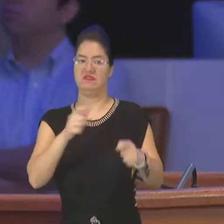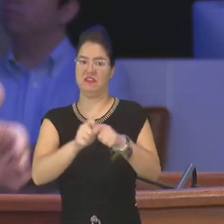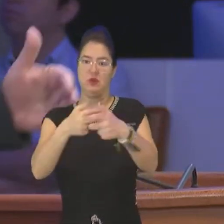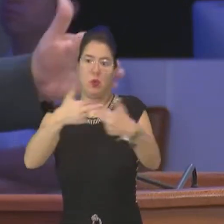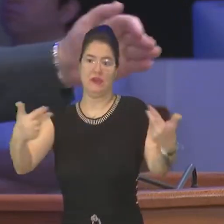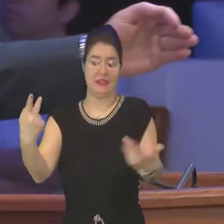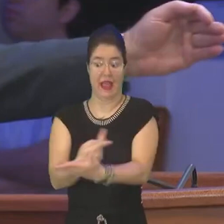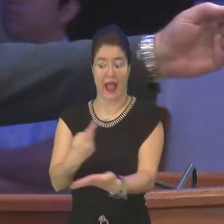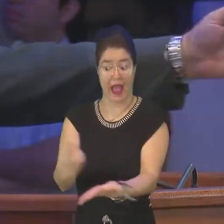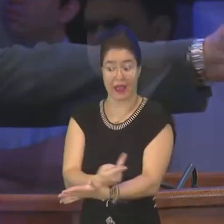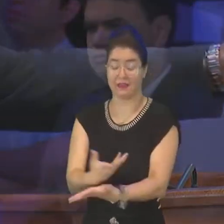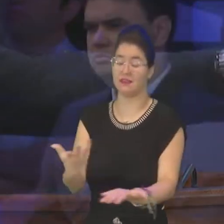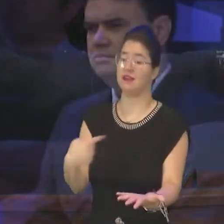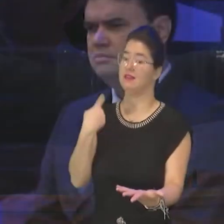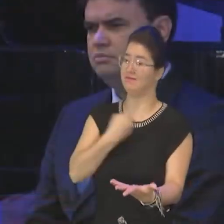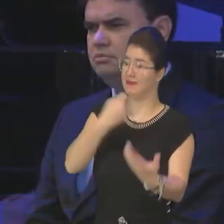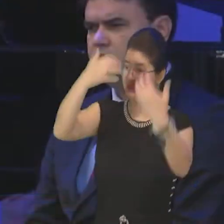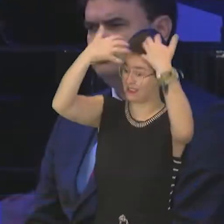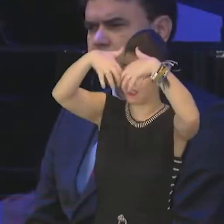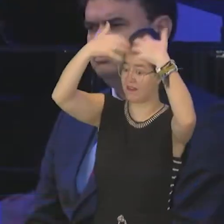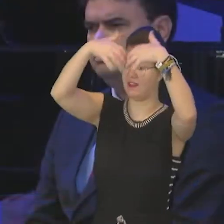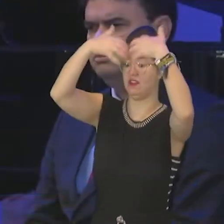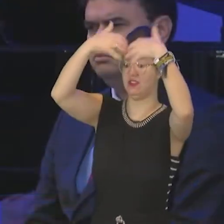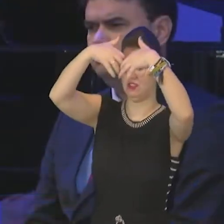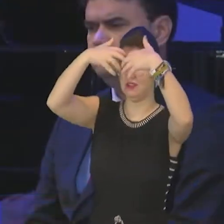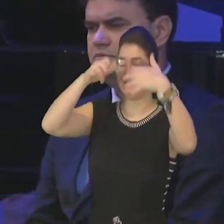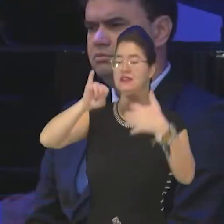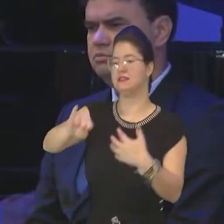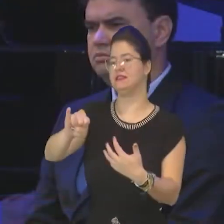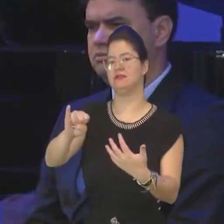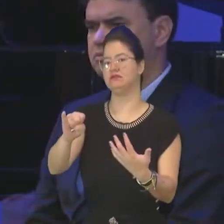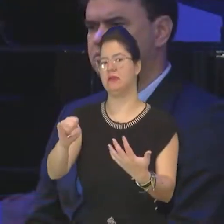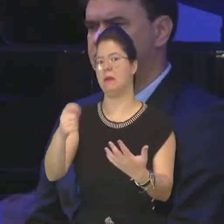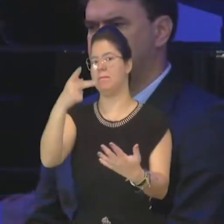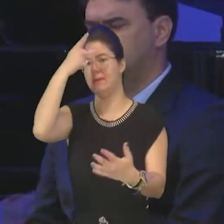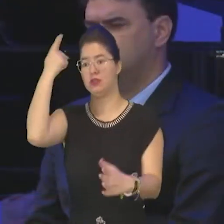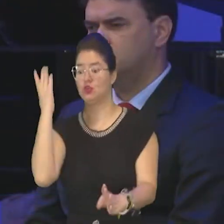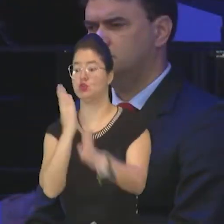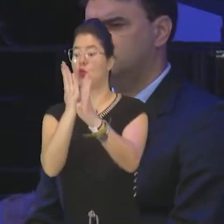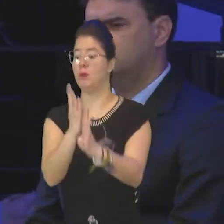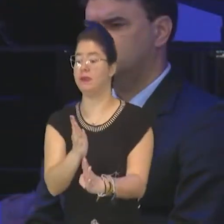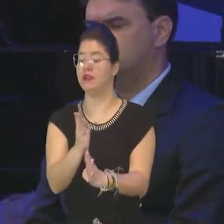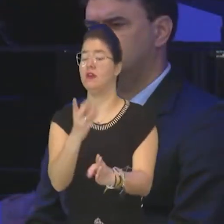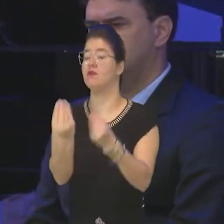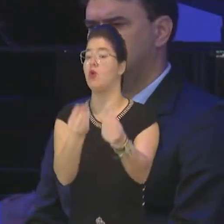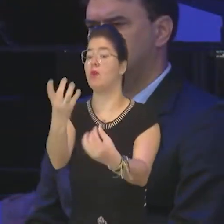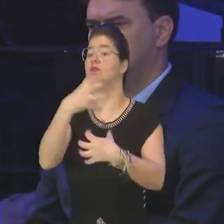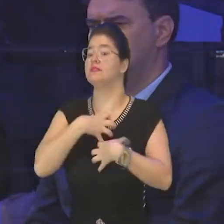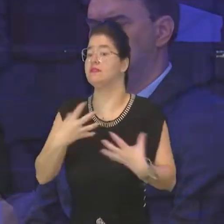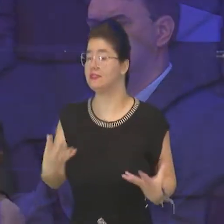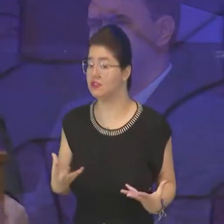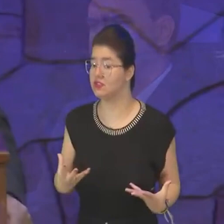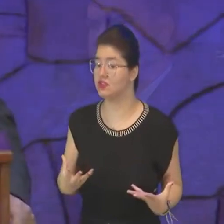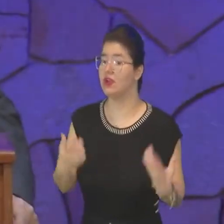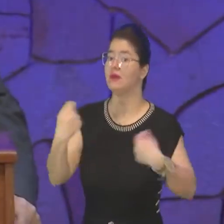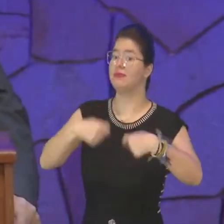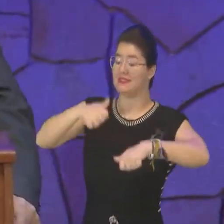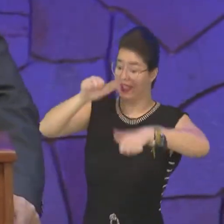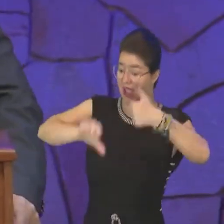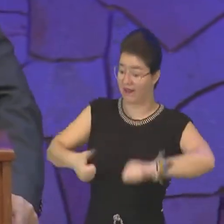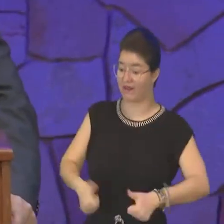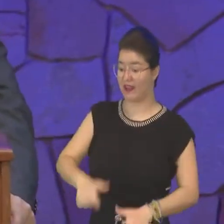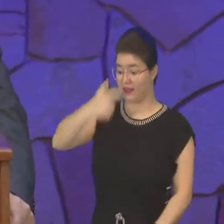Se acontecer alguma coisa, você está tranquilo? Deixa eu me contar uma experiência para vocês que nós vivemos no